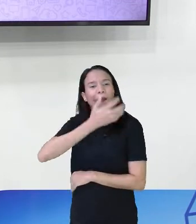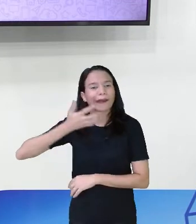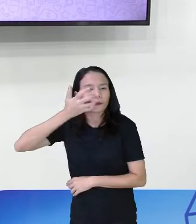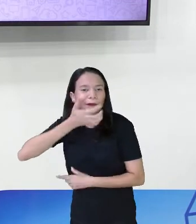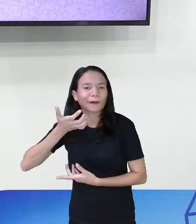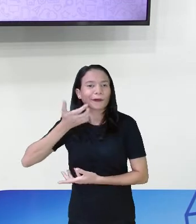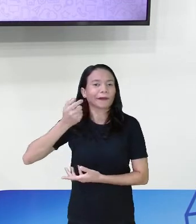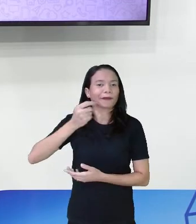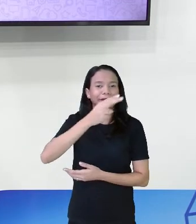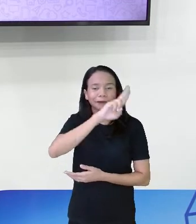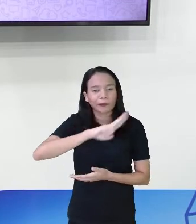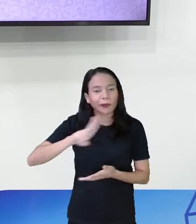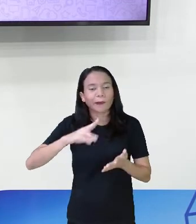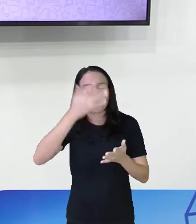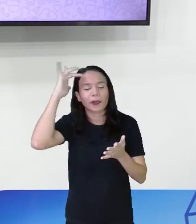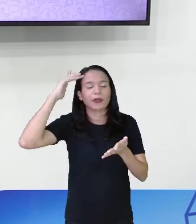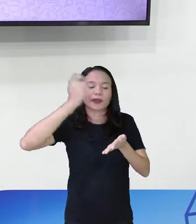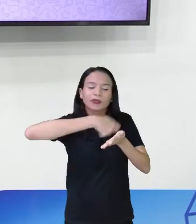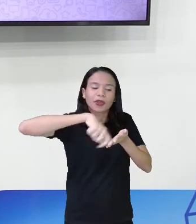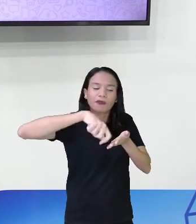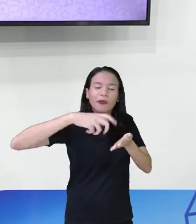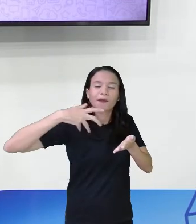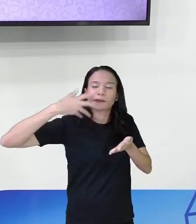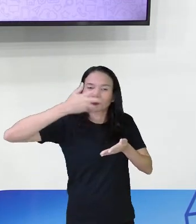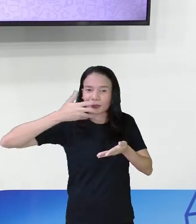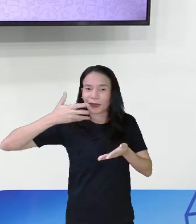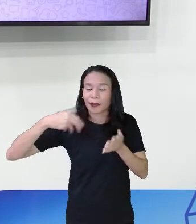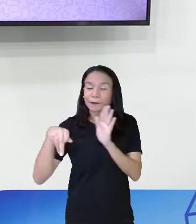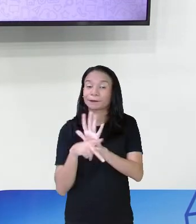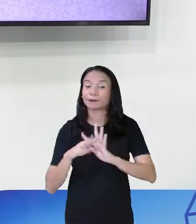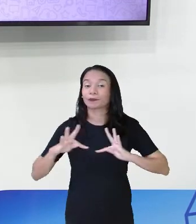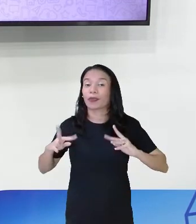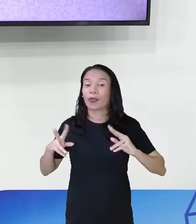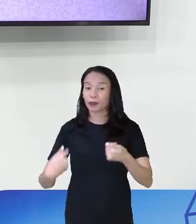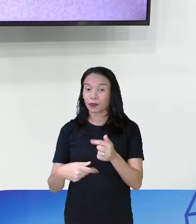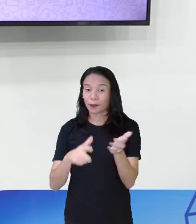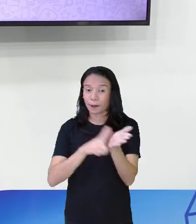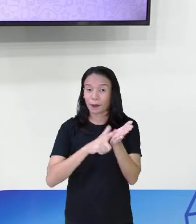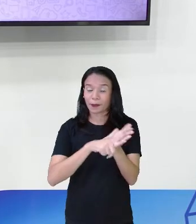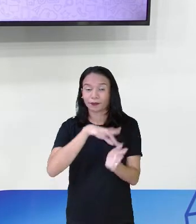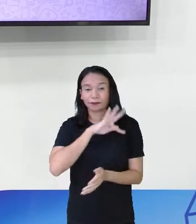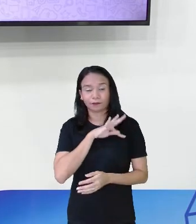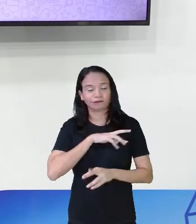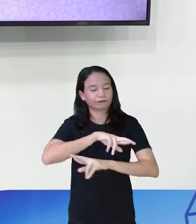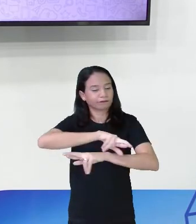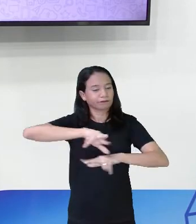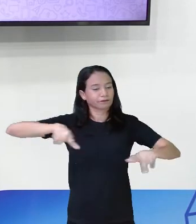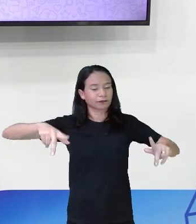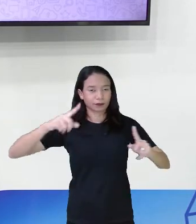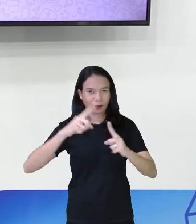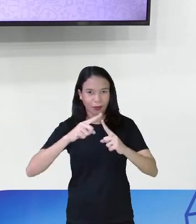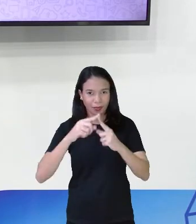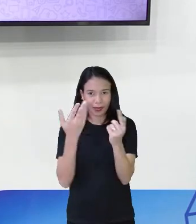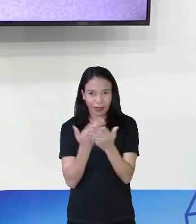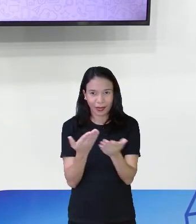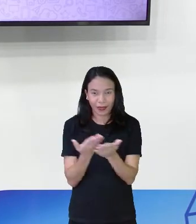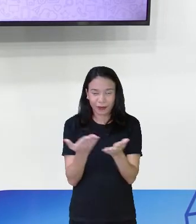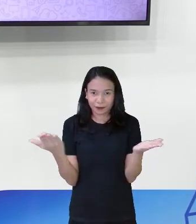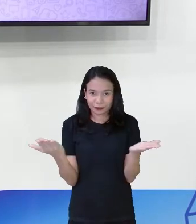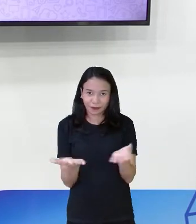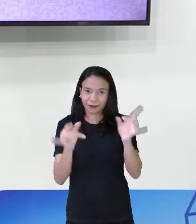cantor, dos compositores, dos músicos. Então, existe ficha técnica de vários tipos. Na aula de hoje,